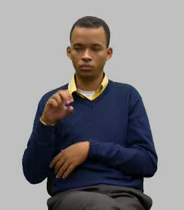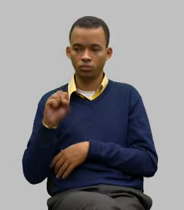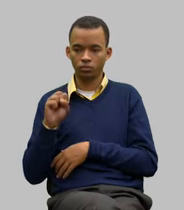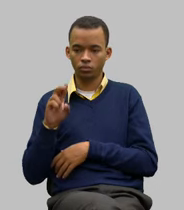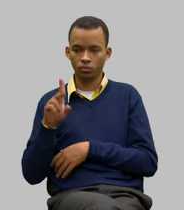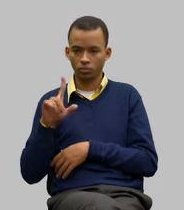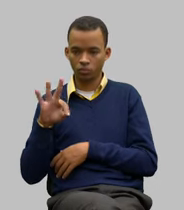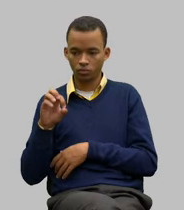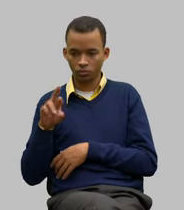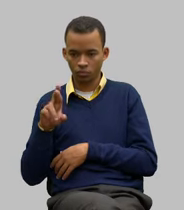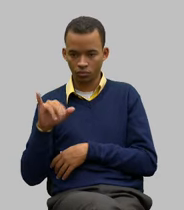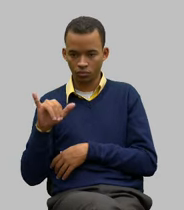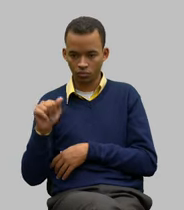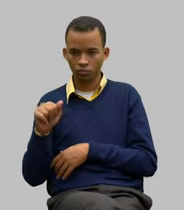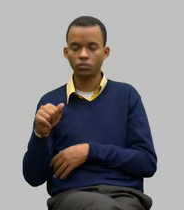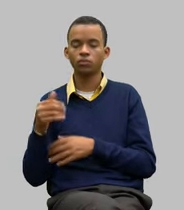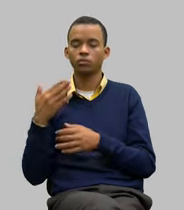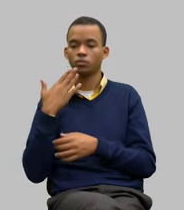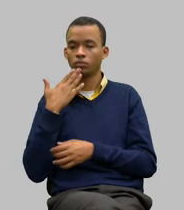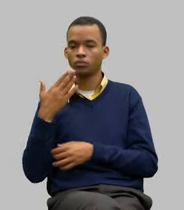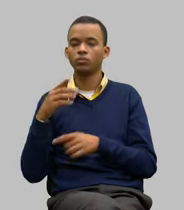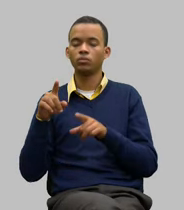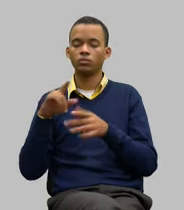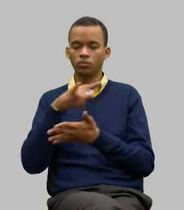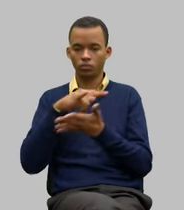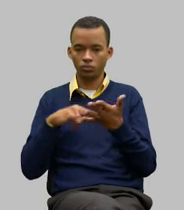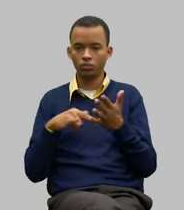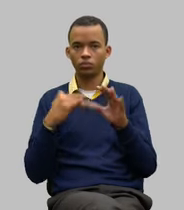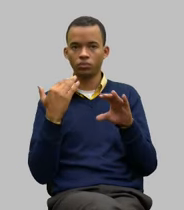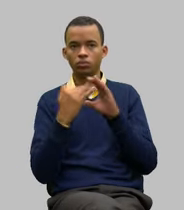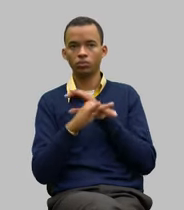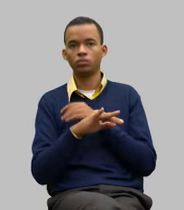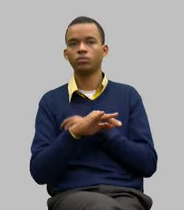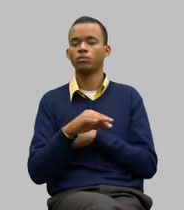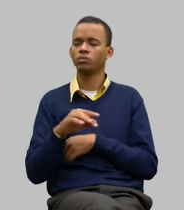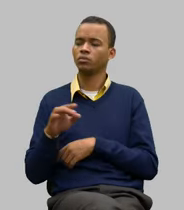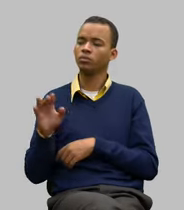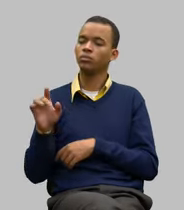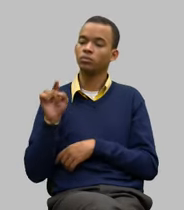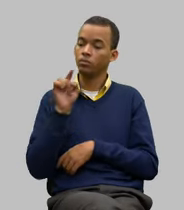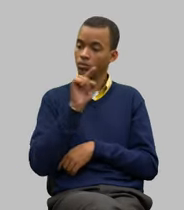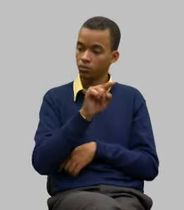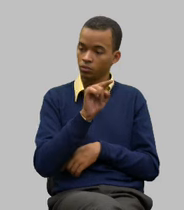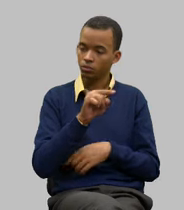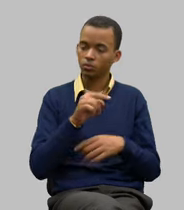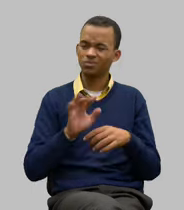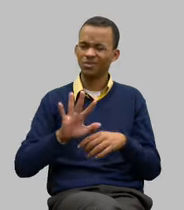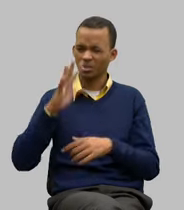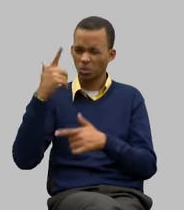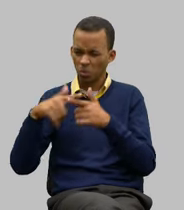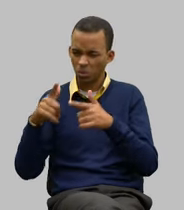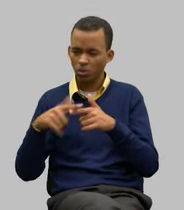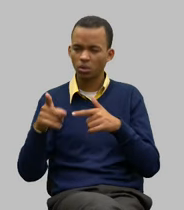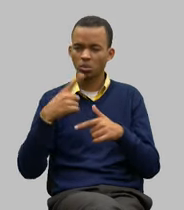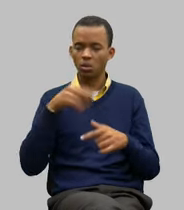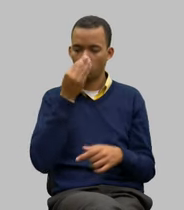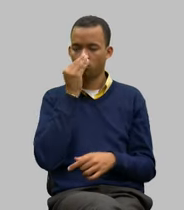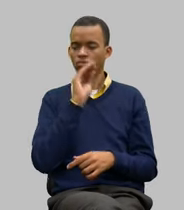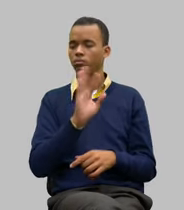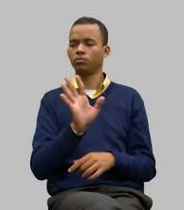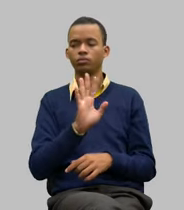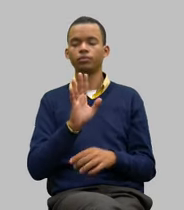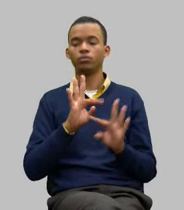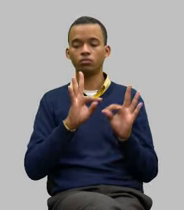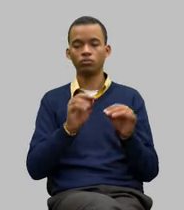para que eles possam fazer o requerimento nenhuma nenhuma irregularidade passa passa pela corregedoria batida um preso mandou uma carta obscena para